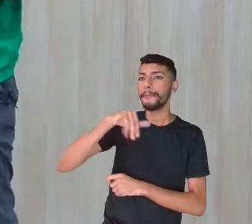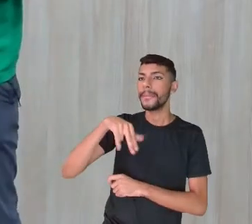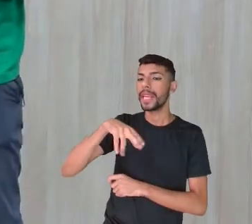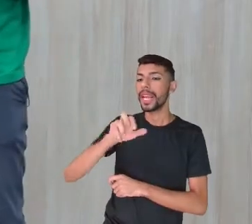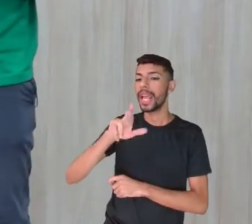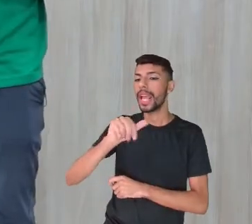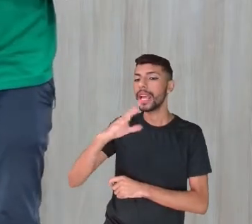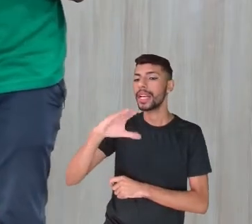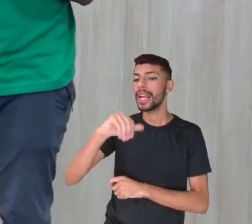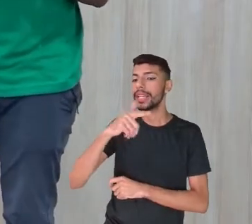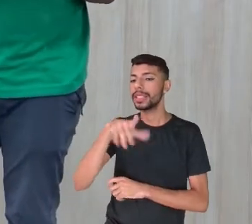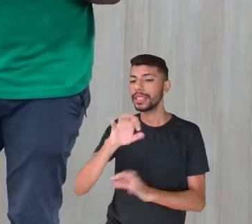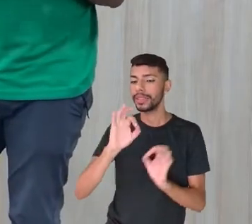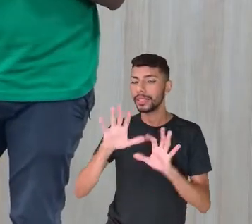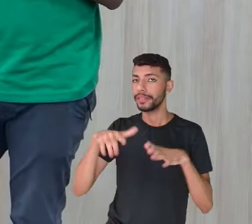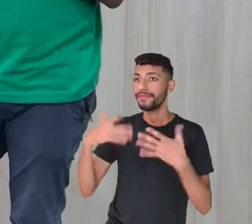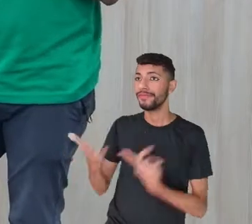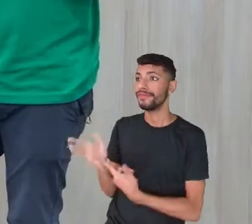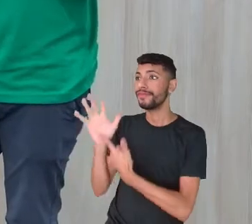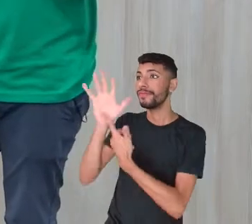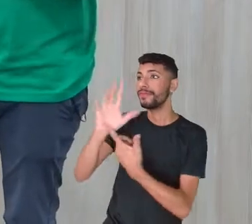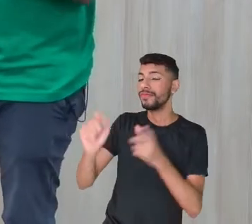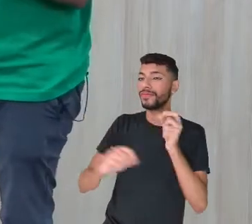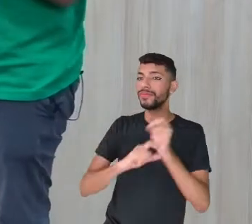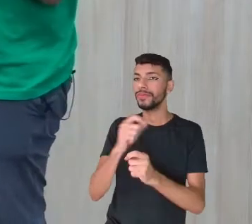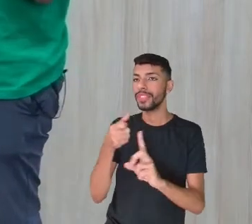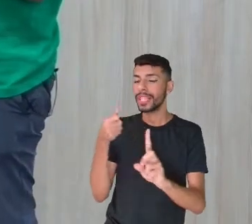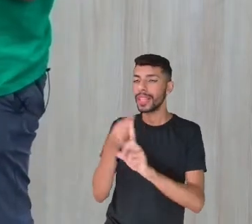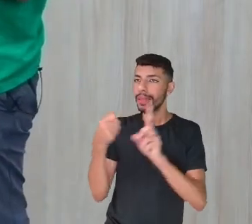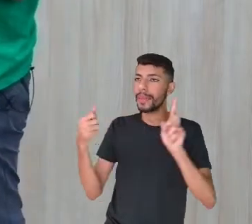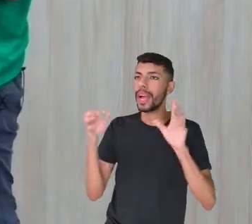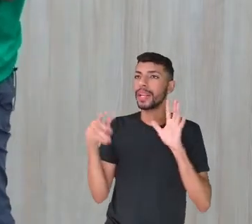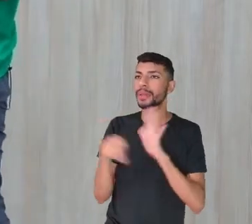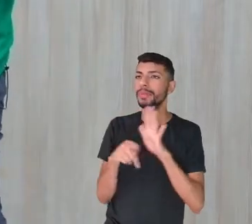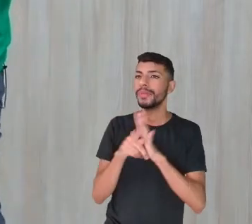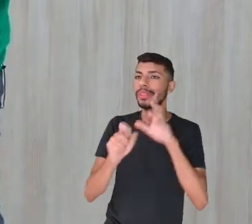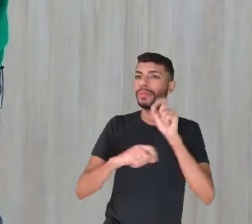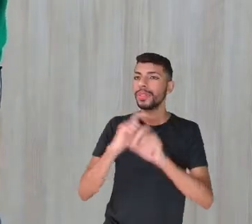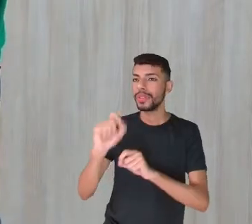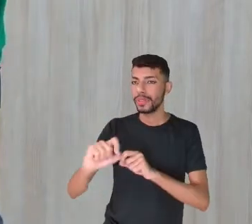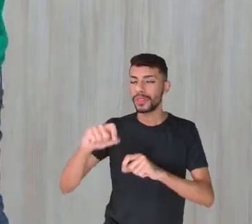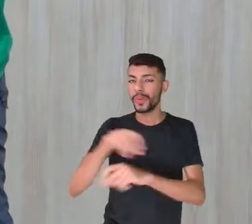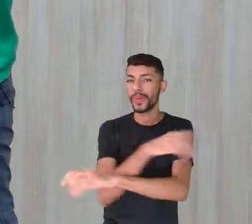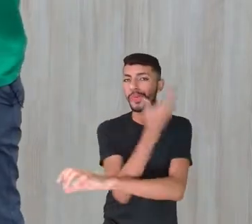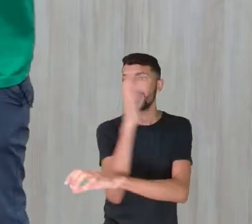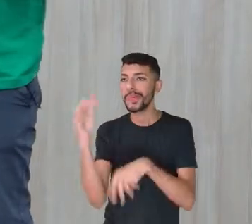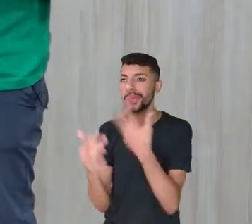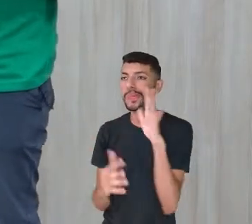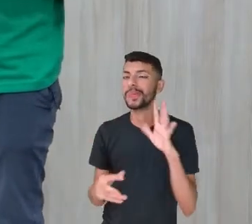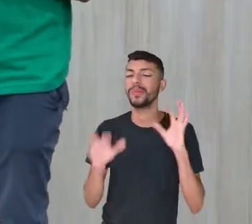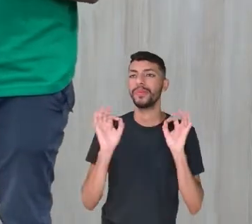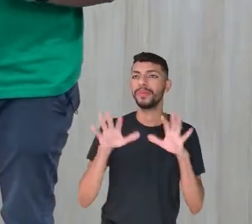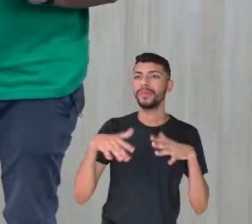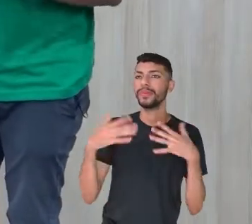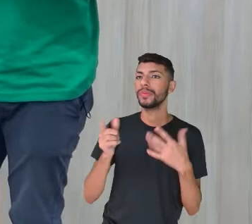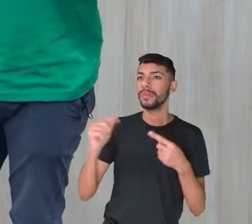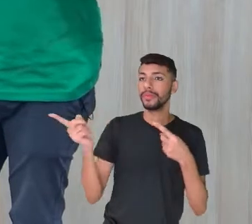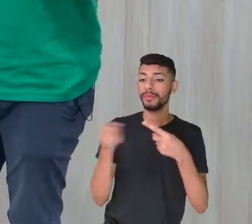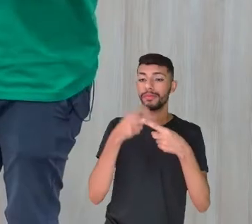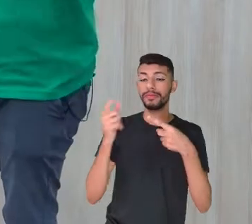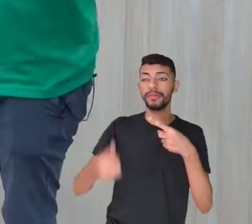E aí, já destacando os impactos ambientais da mineração. Então, o primeiro aí a gente